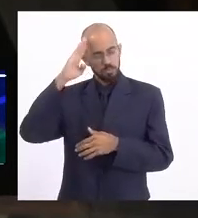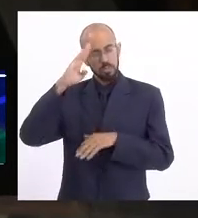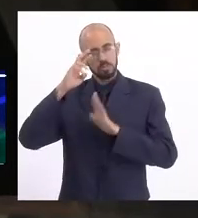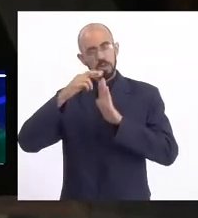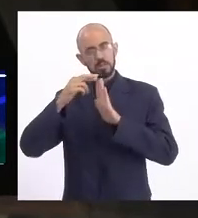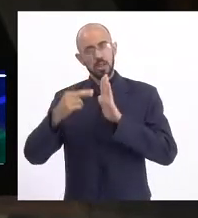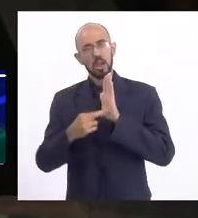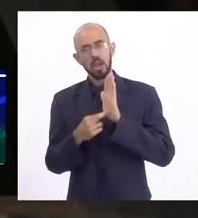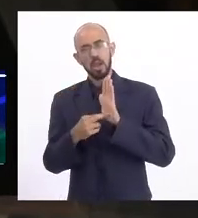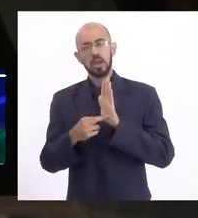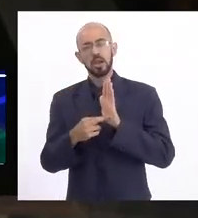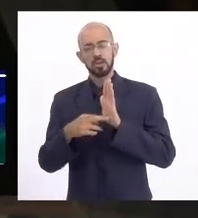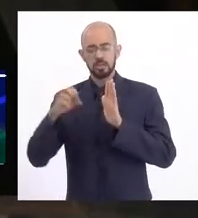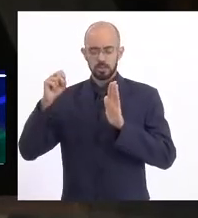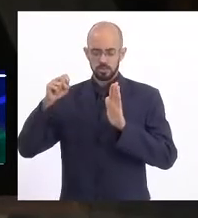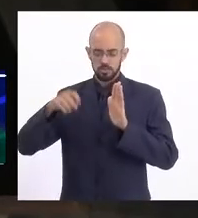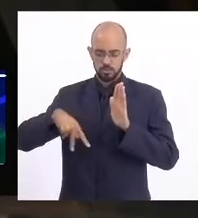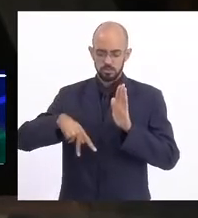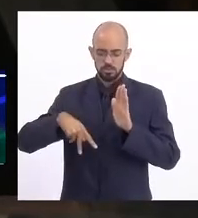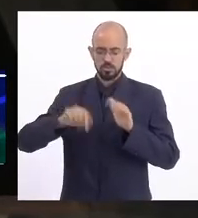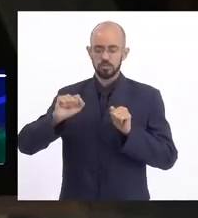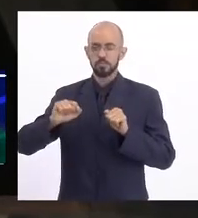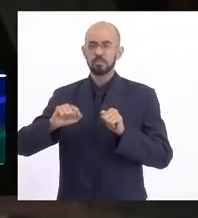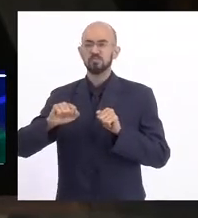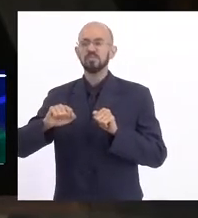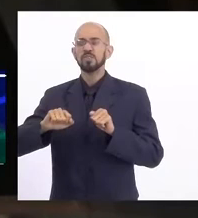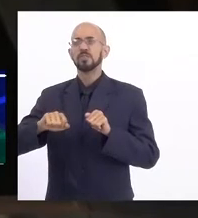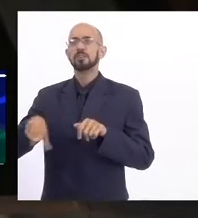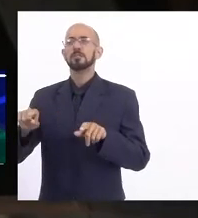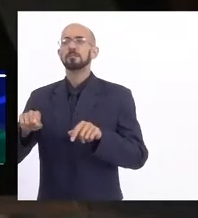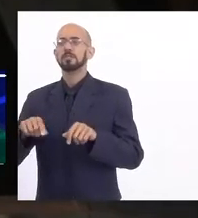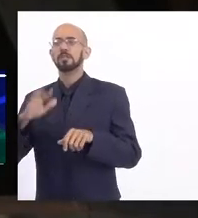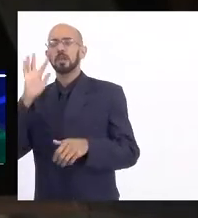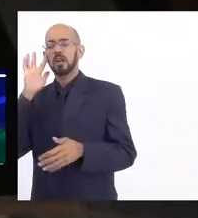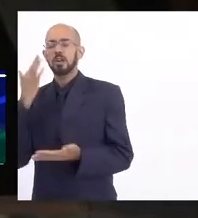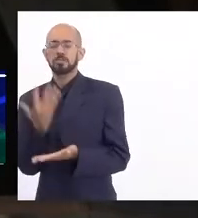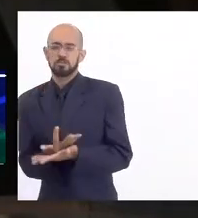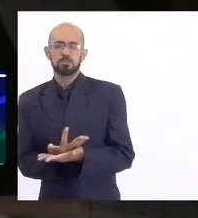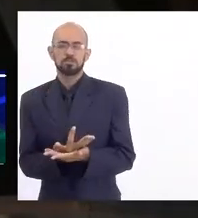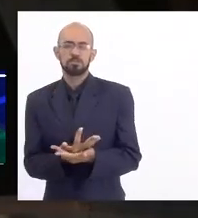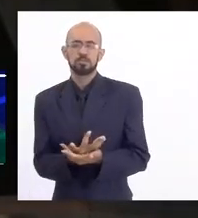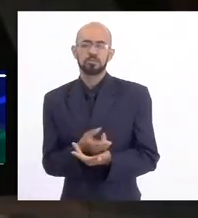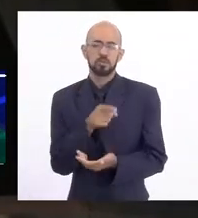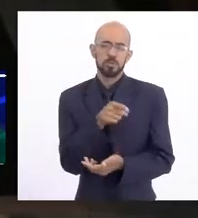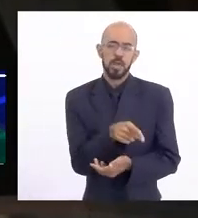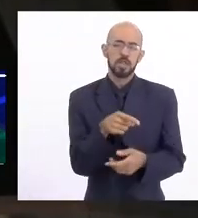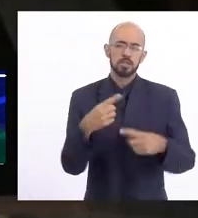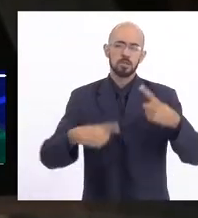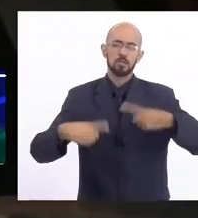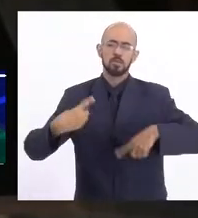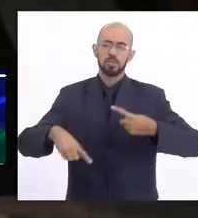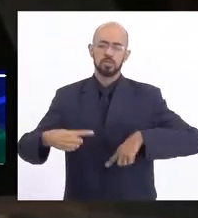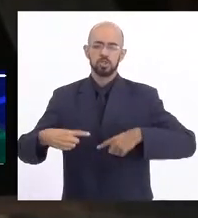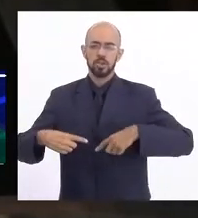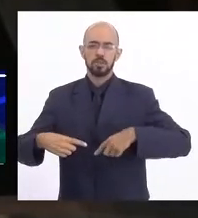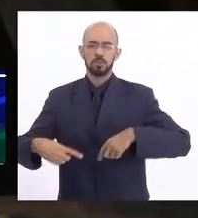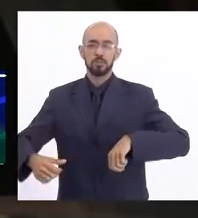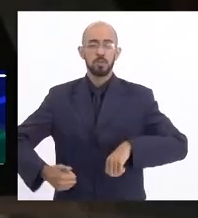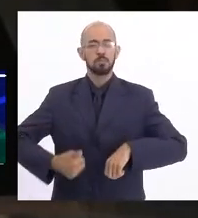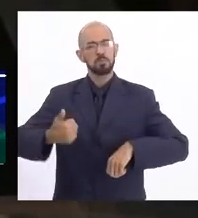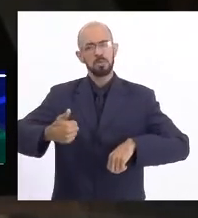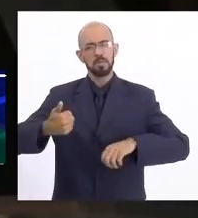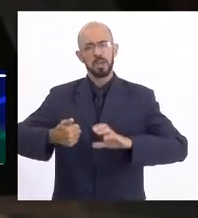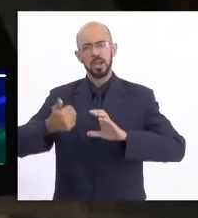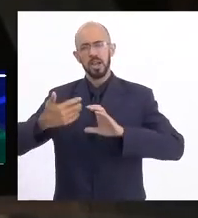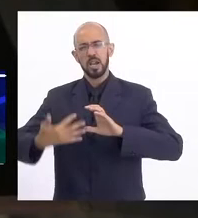política previdenciária e que tomam as principais decisões sobre essa política. E o primeiro aspecto que chama a atenção é